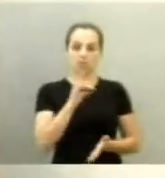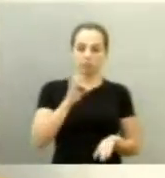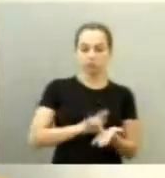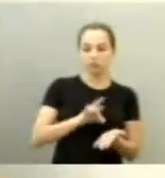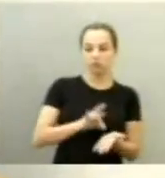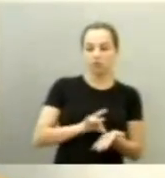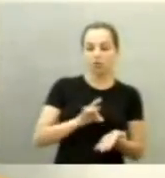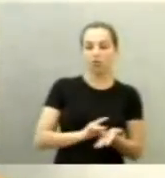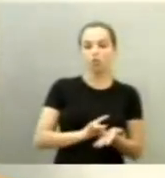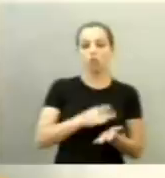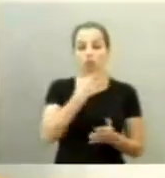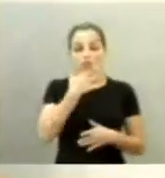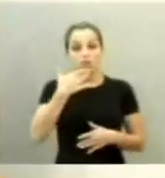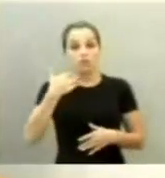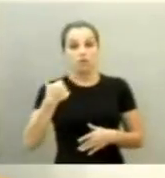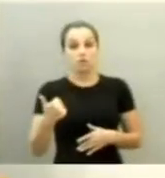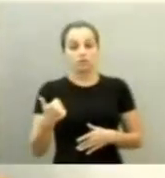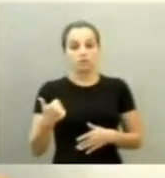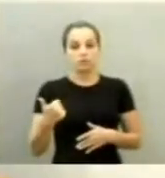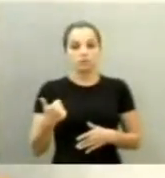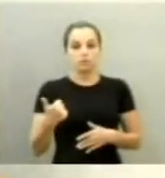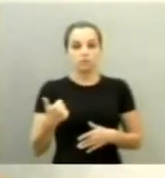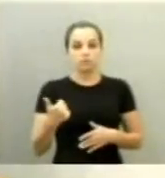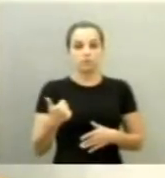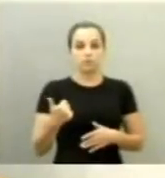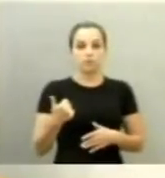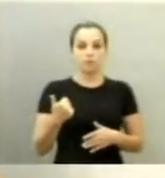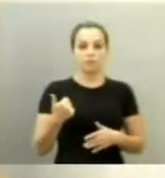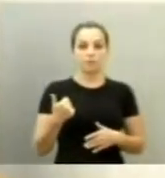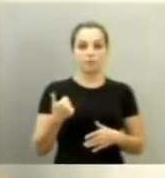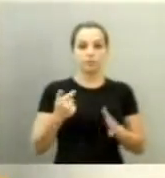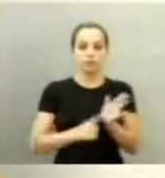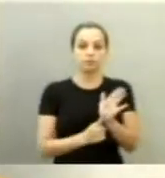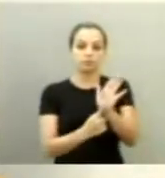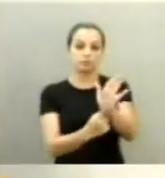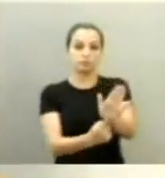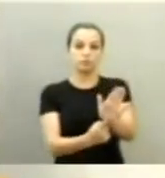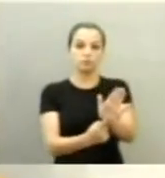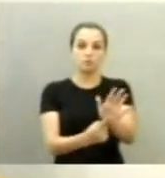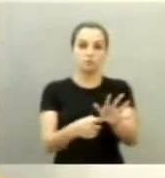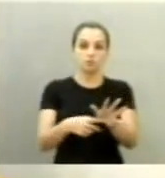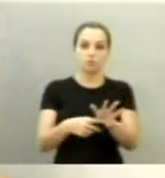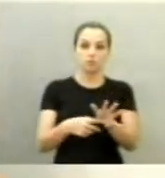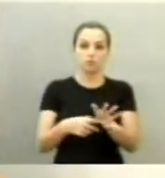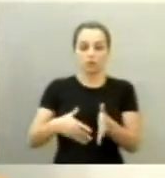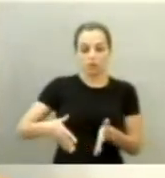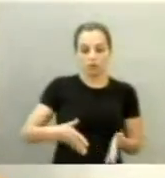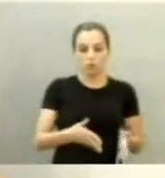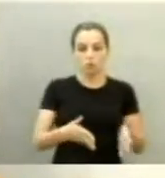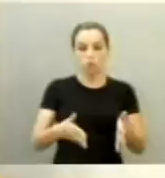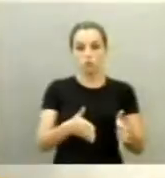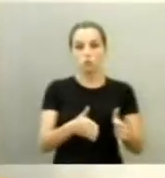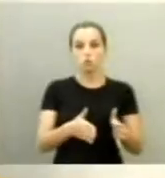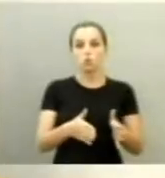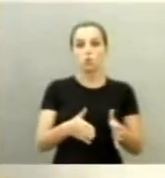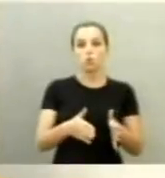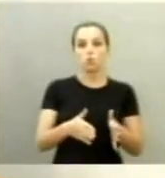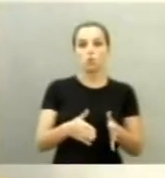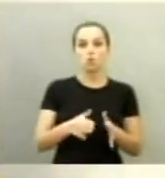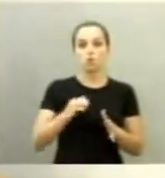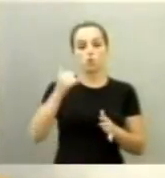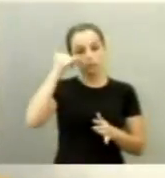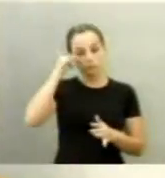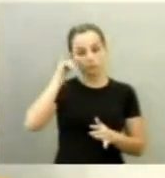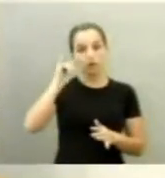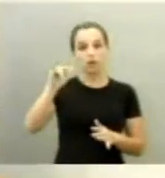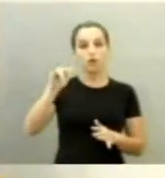a melhoria, né, refletindo aí no trânsito direto com a preservação das vidas aí, né? É